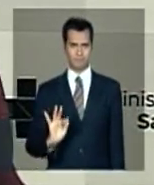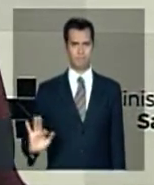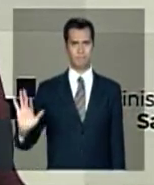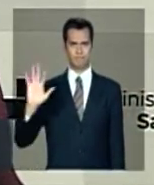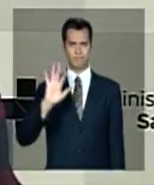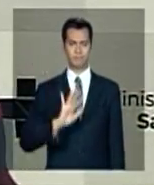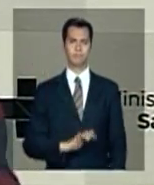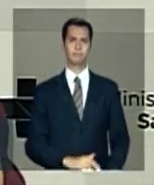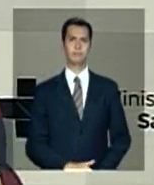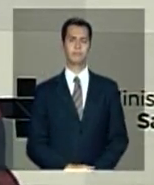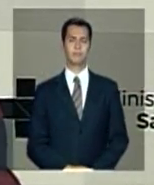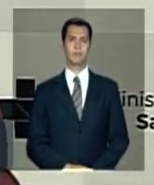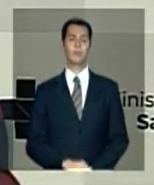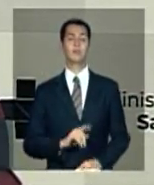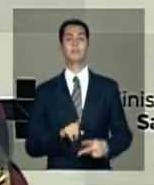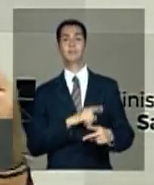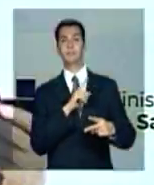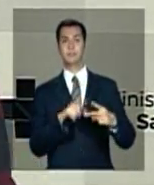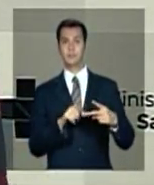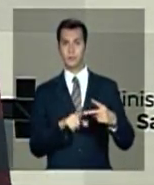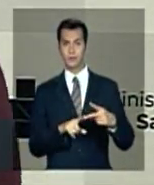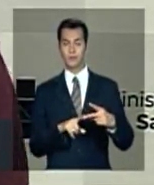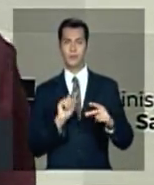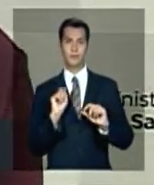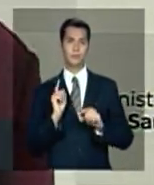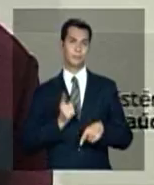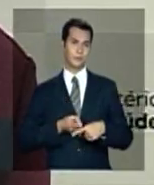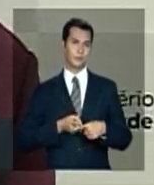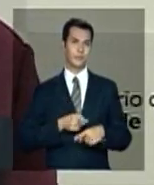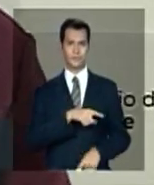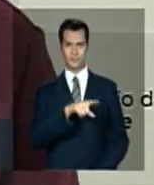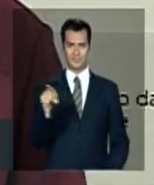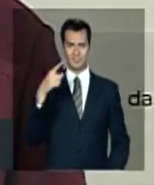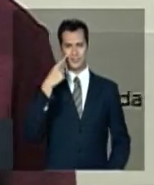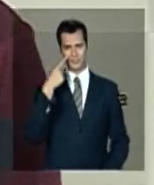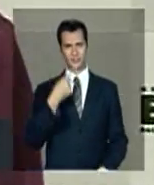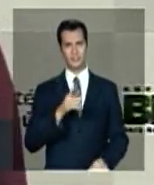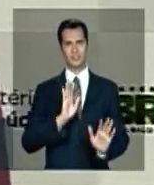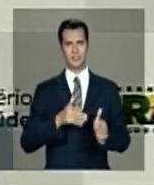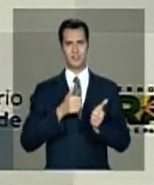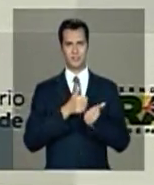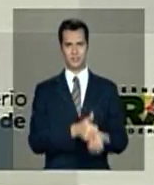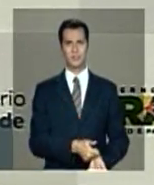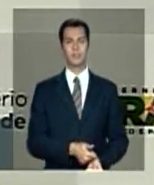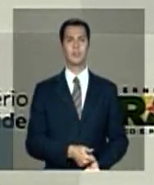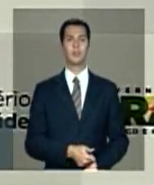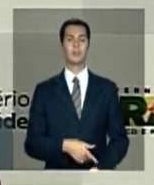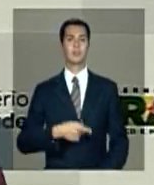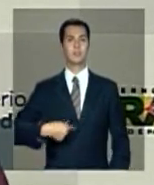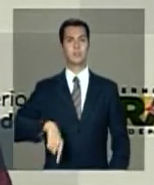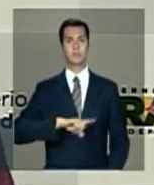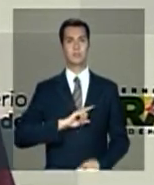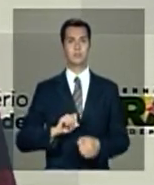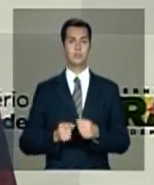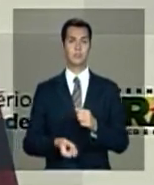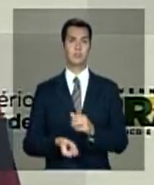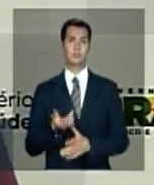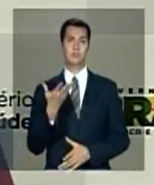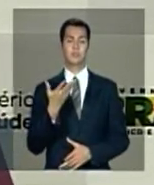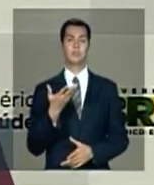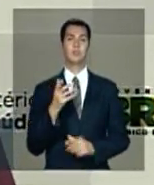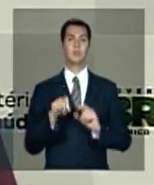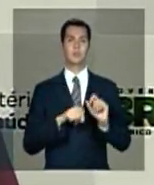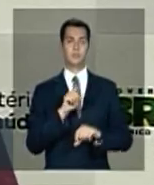lugar é porque eu sei que vocês acompanharam E vocês viram que nós lançamos um programa chamado